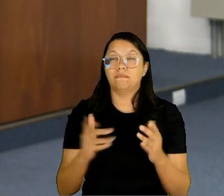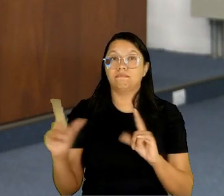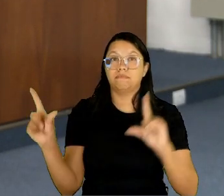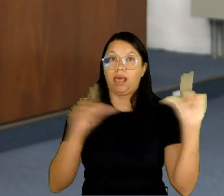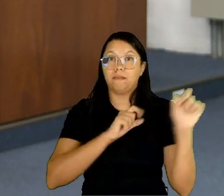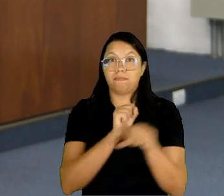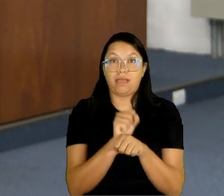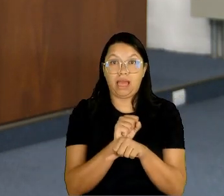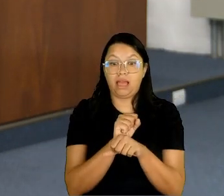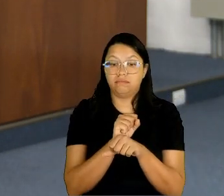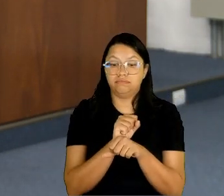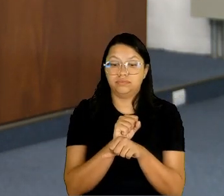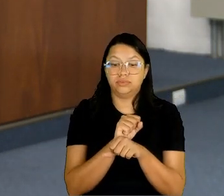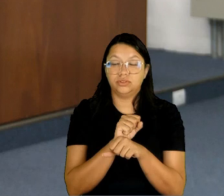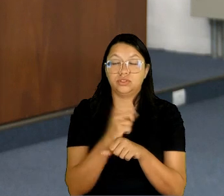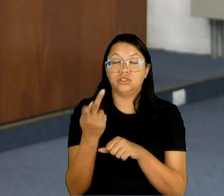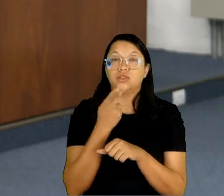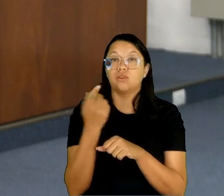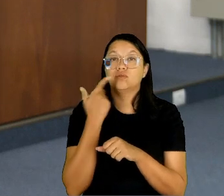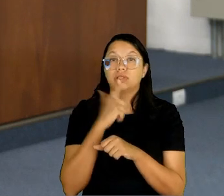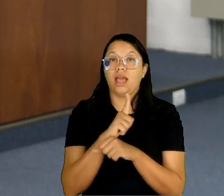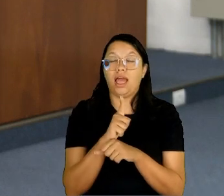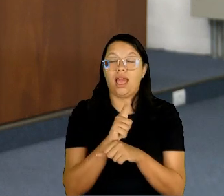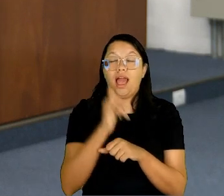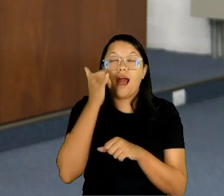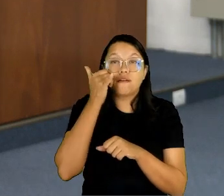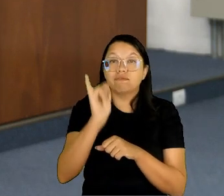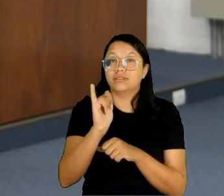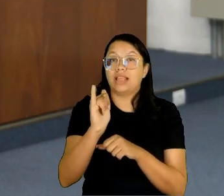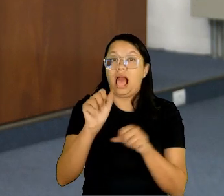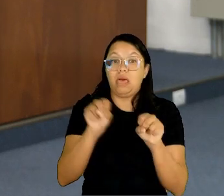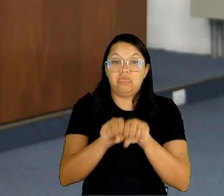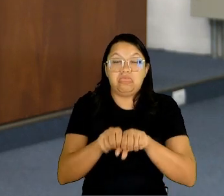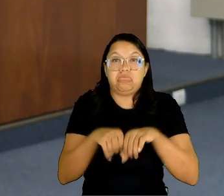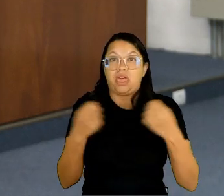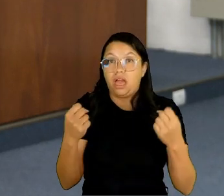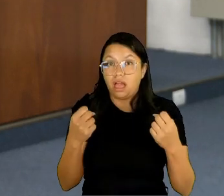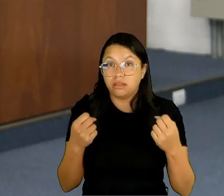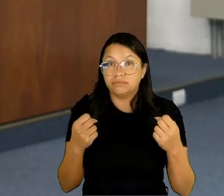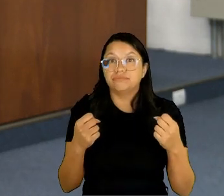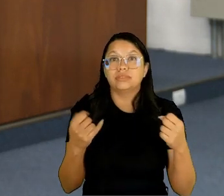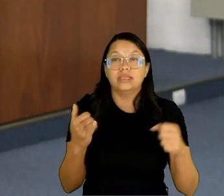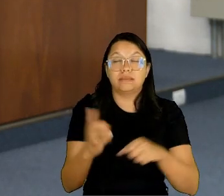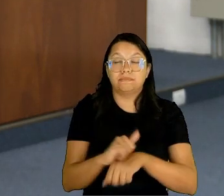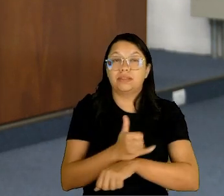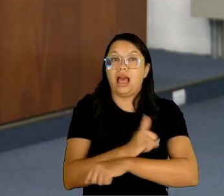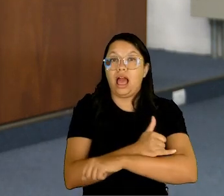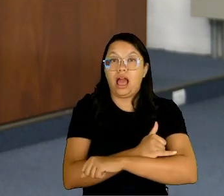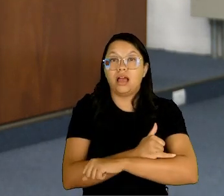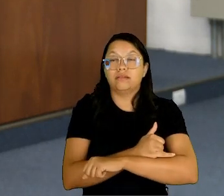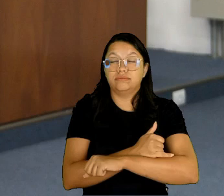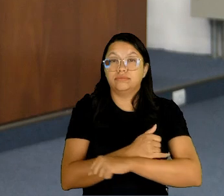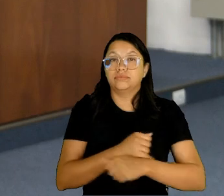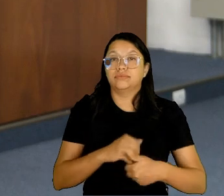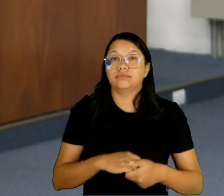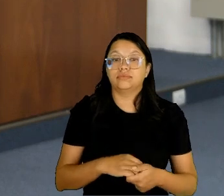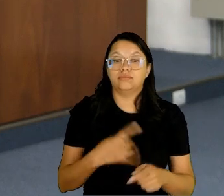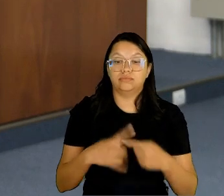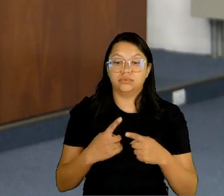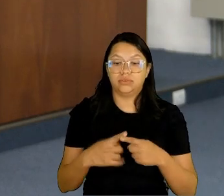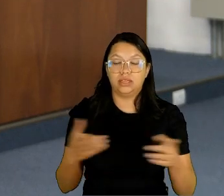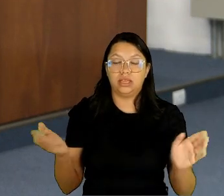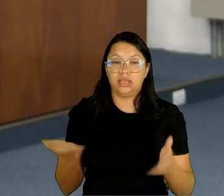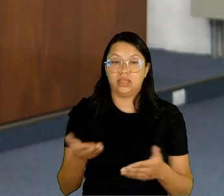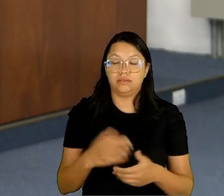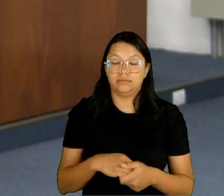pare de progredir e a gente consegue também, em grandes partes, evitar que rompa essa placa de gordura e feche o vaso,